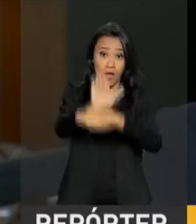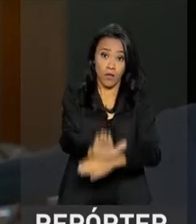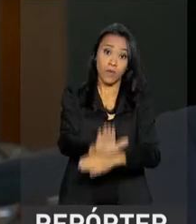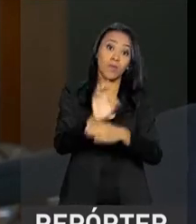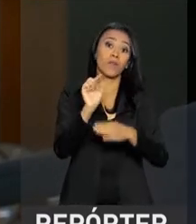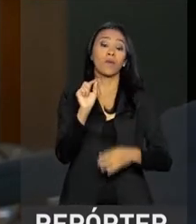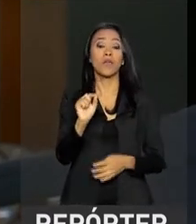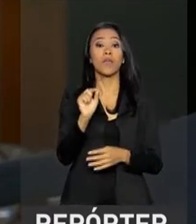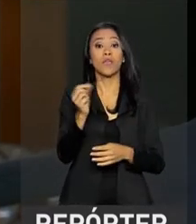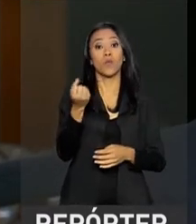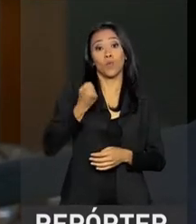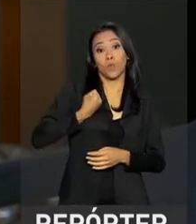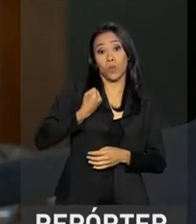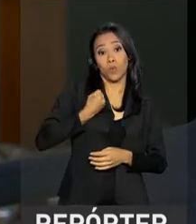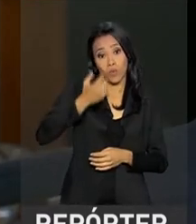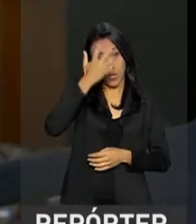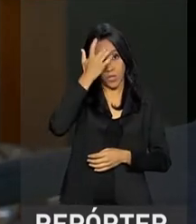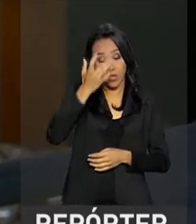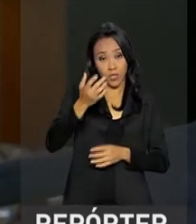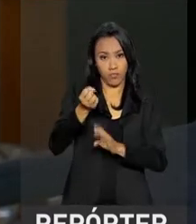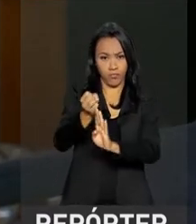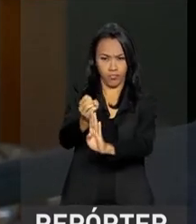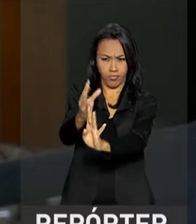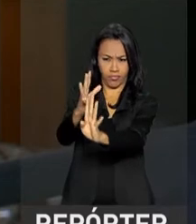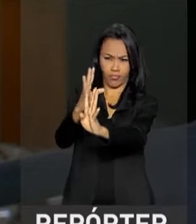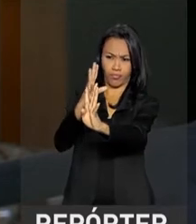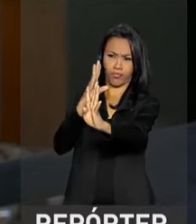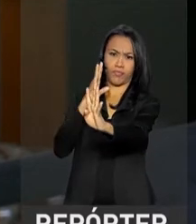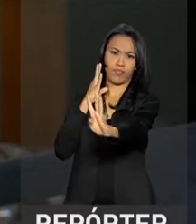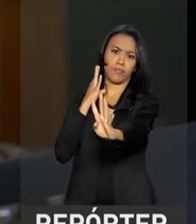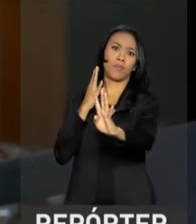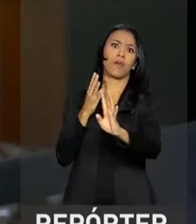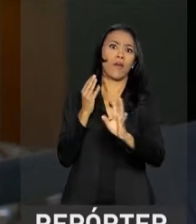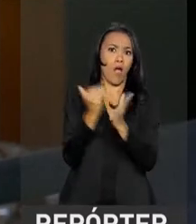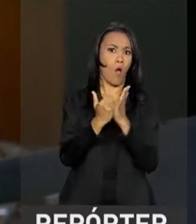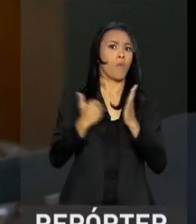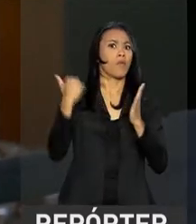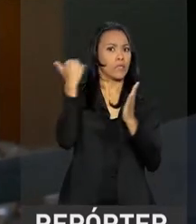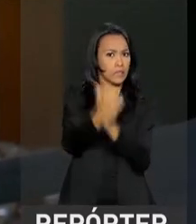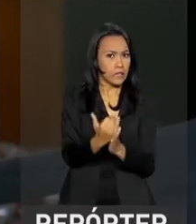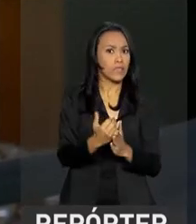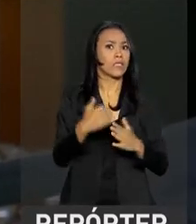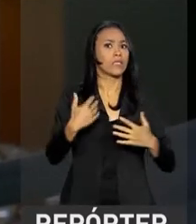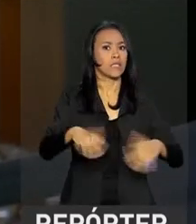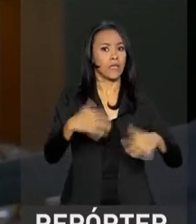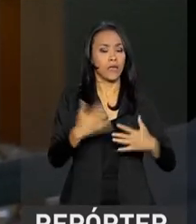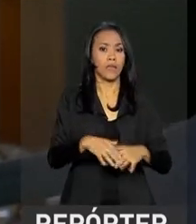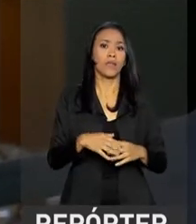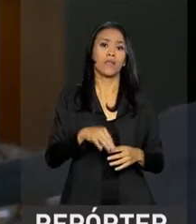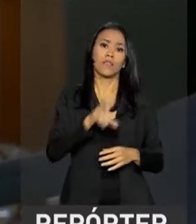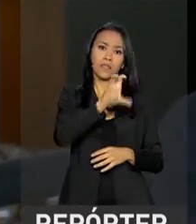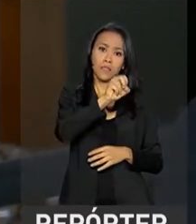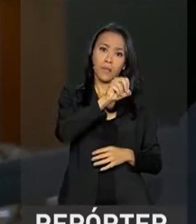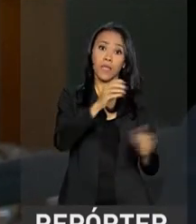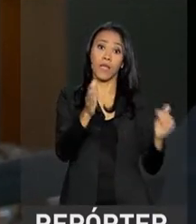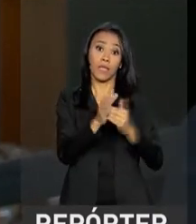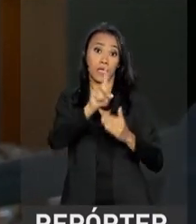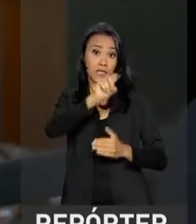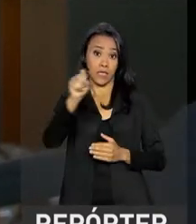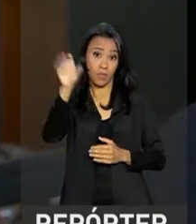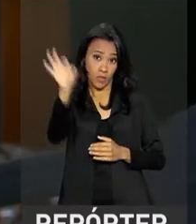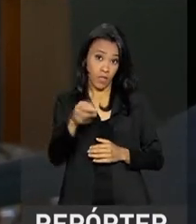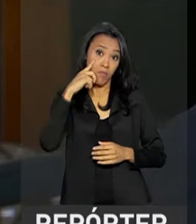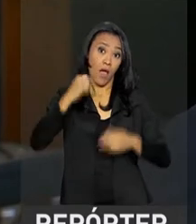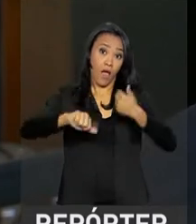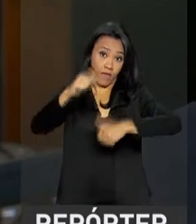que o número de perícias oferecidas à população deva aumentar em torno de 50 a 100 por cento já no na